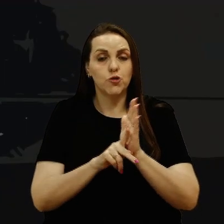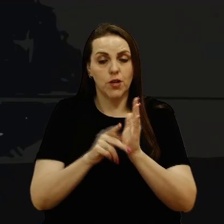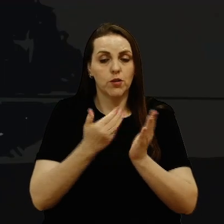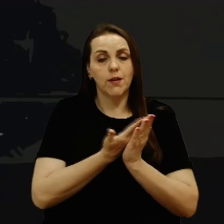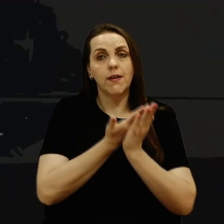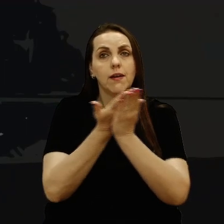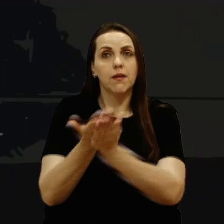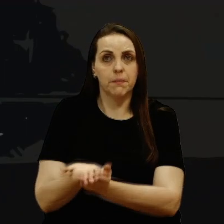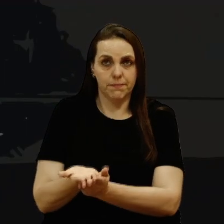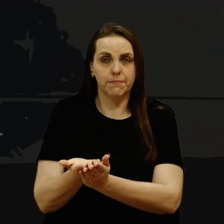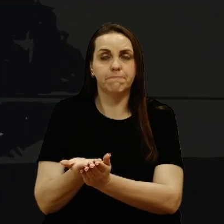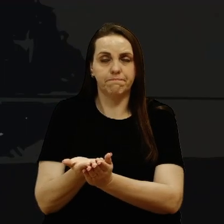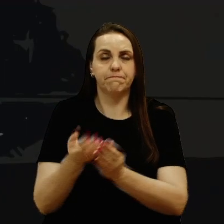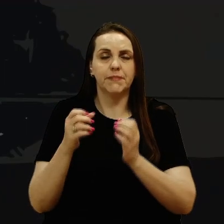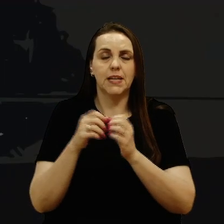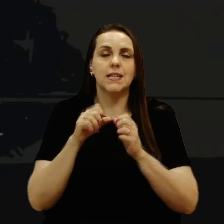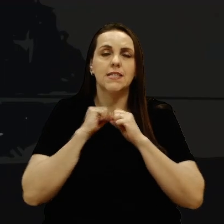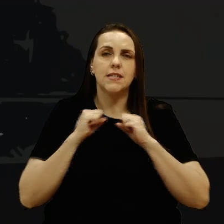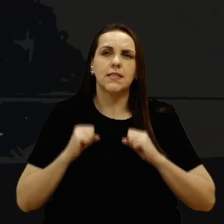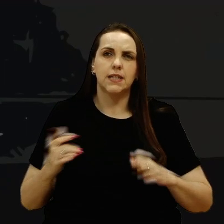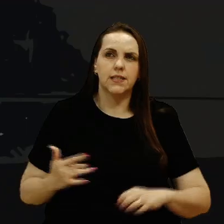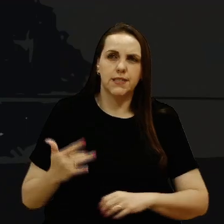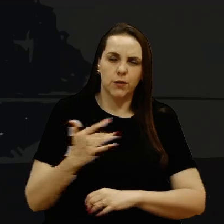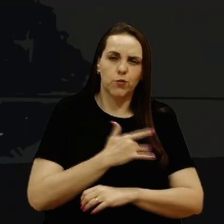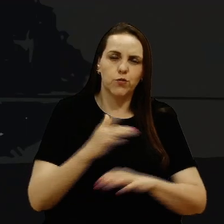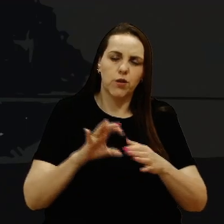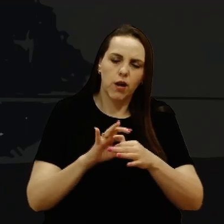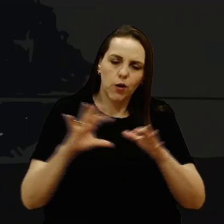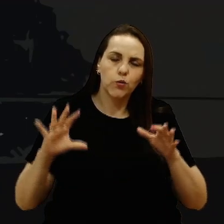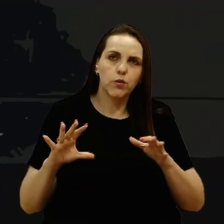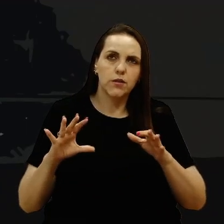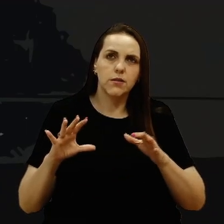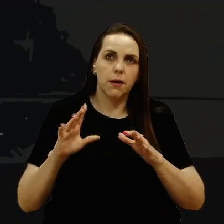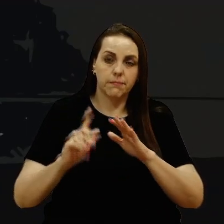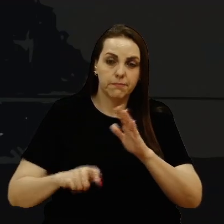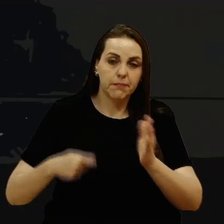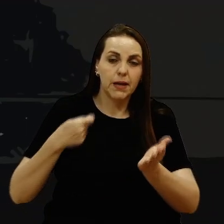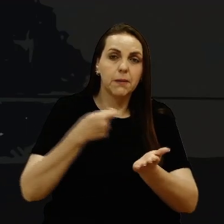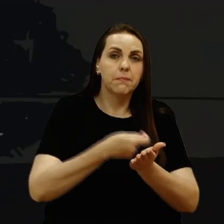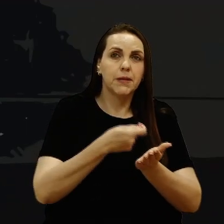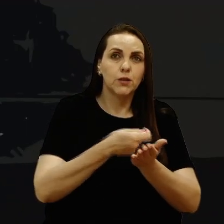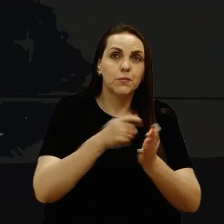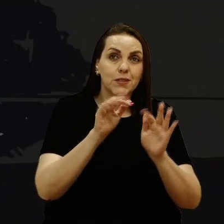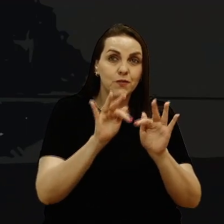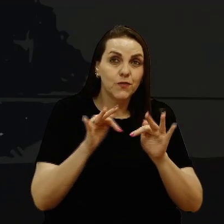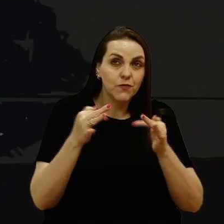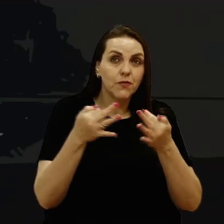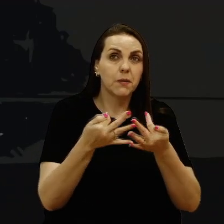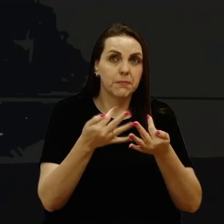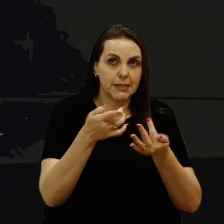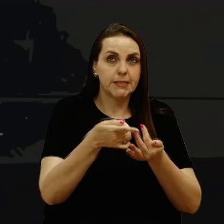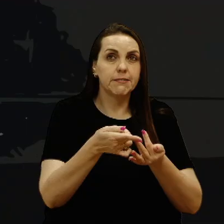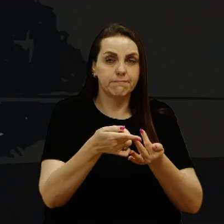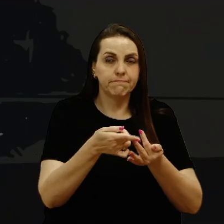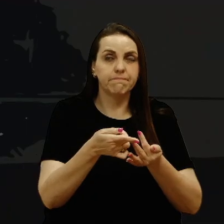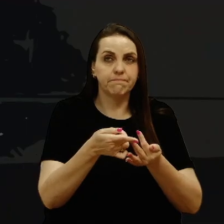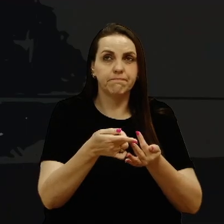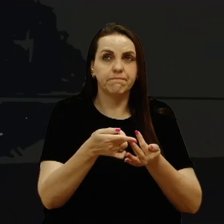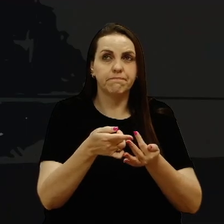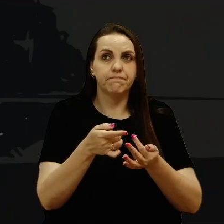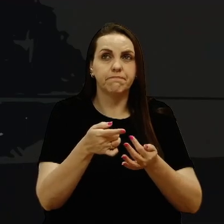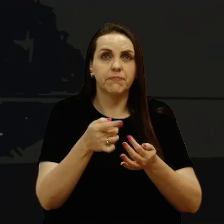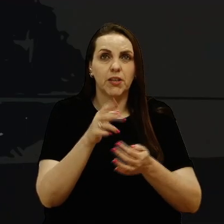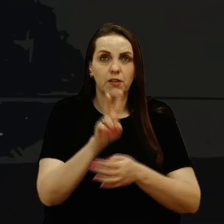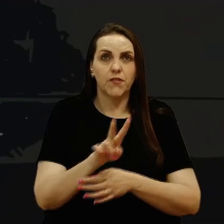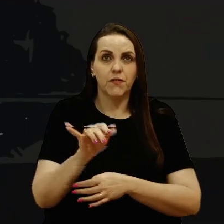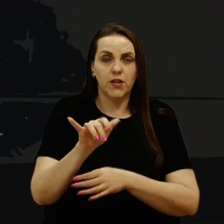da Saúde, autorizar a indenização às famílias, aonde nós iremos o lote 1, lote